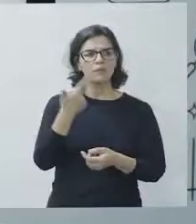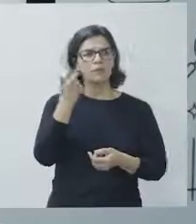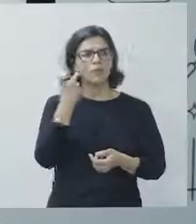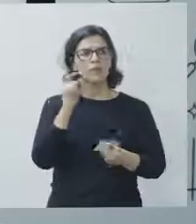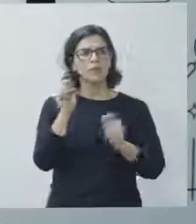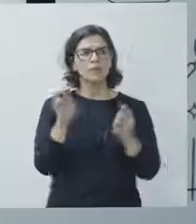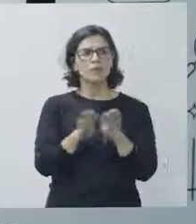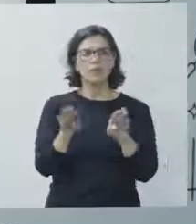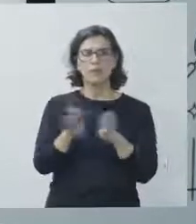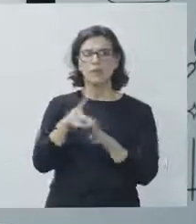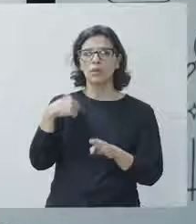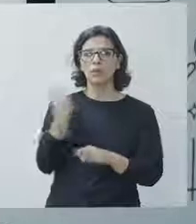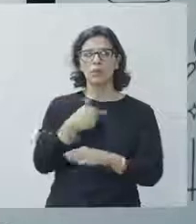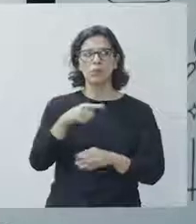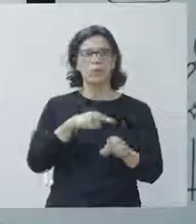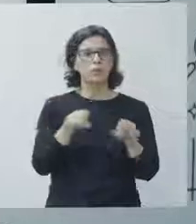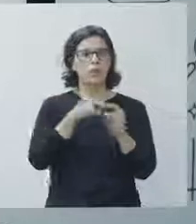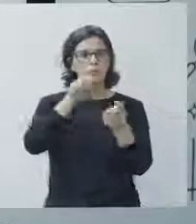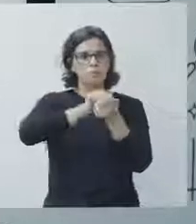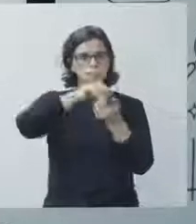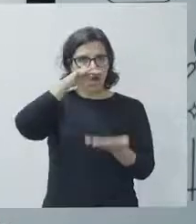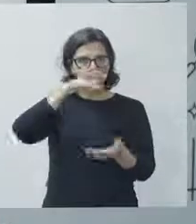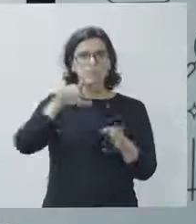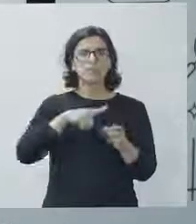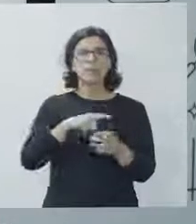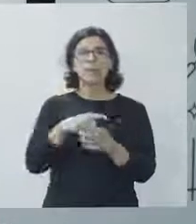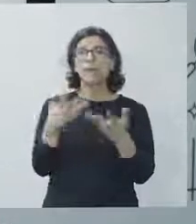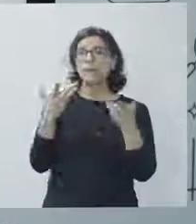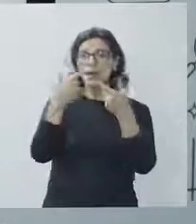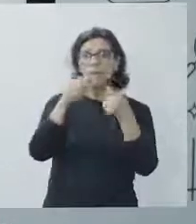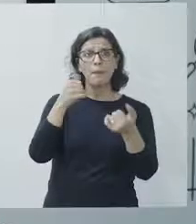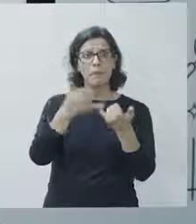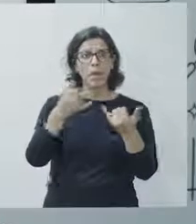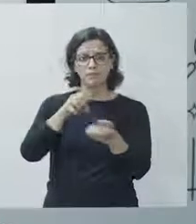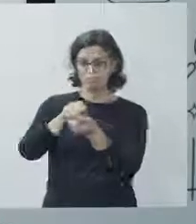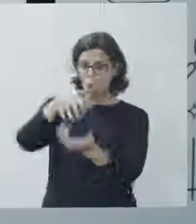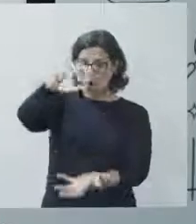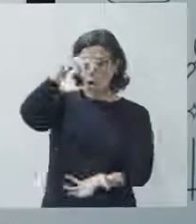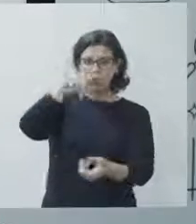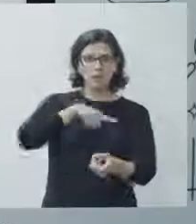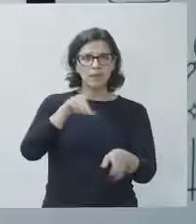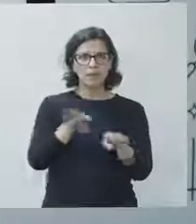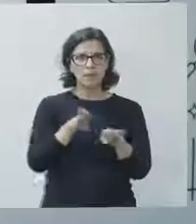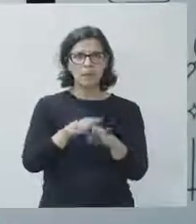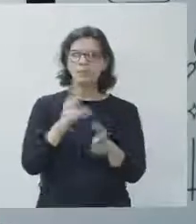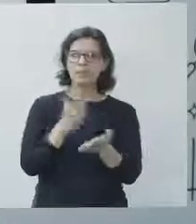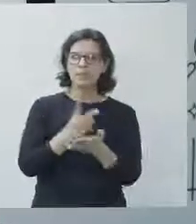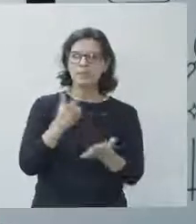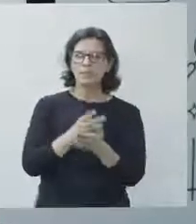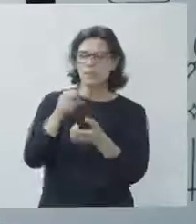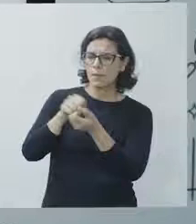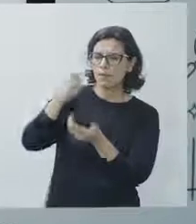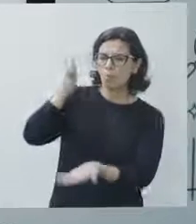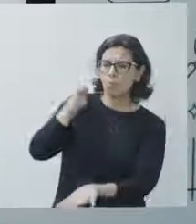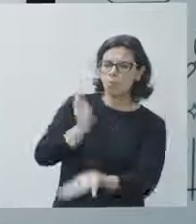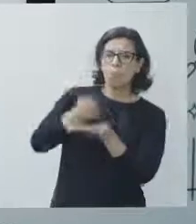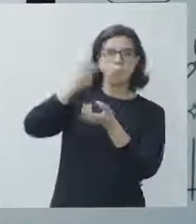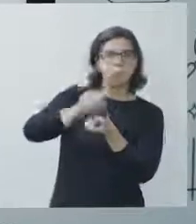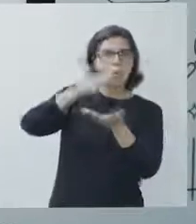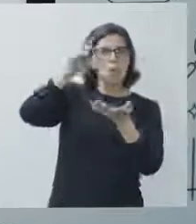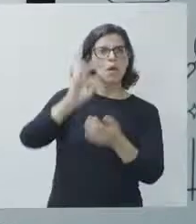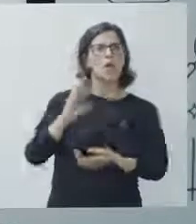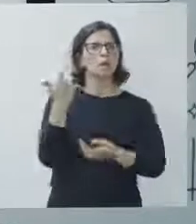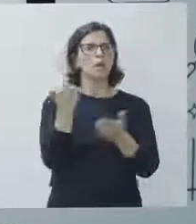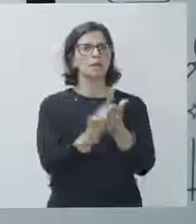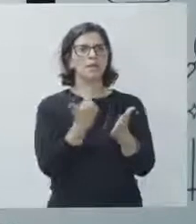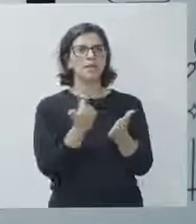quê? Nós vamos ter magia, nós vamos ter coisas fantásticas. Nós vamos ter bastante magia, isso acontece